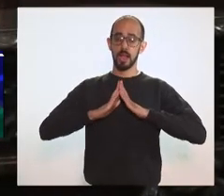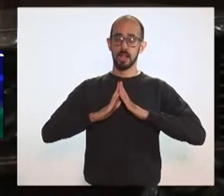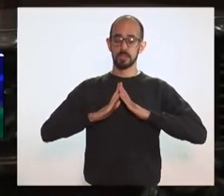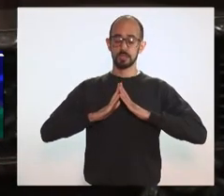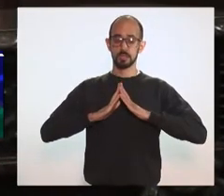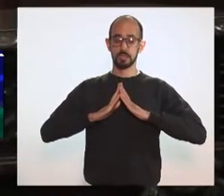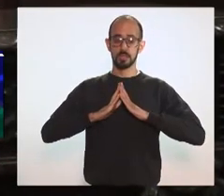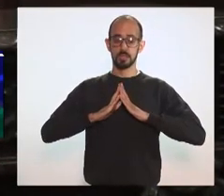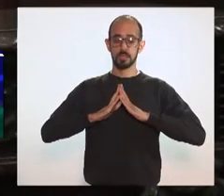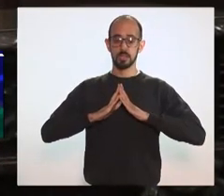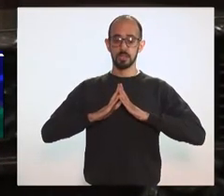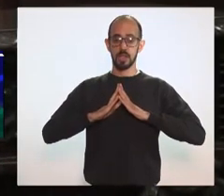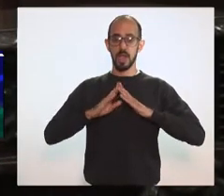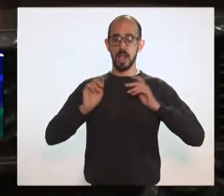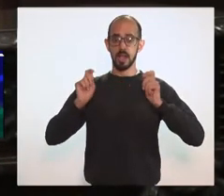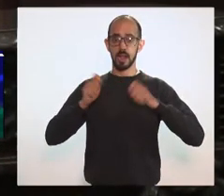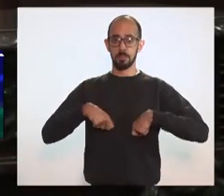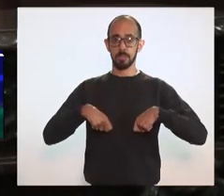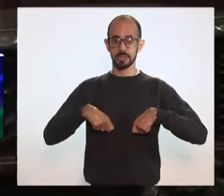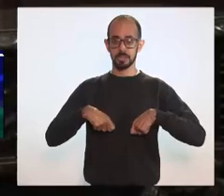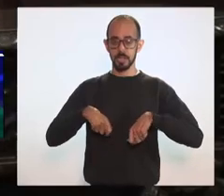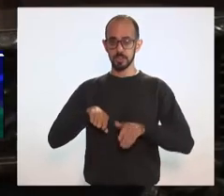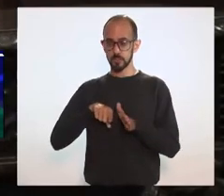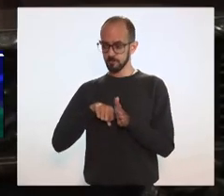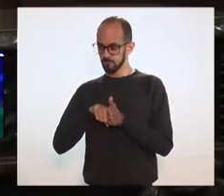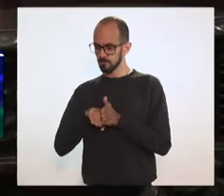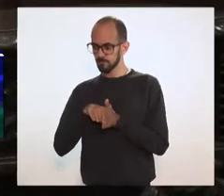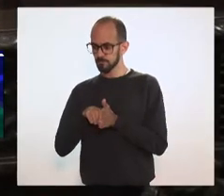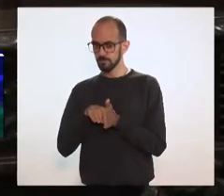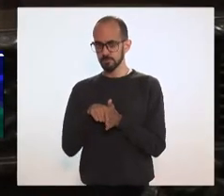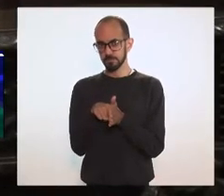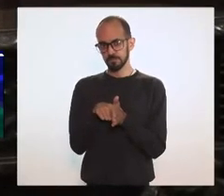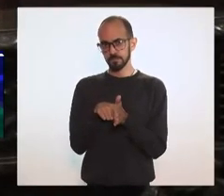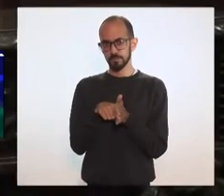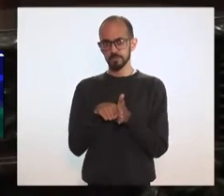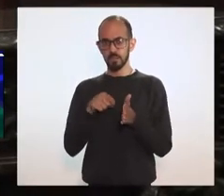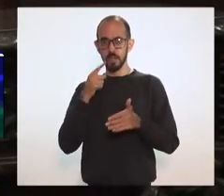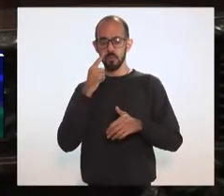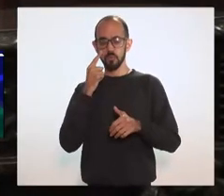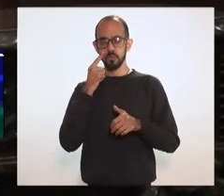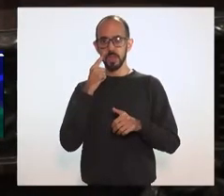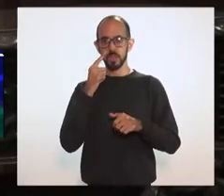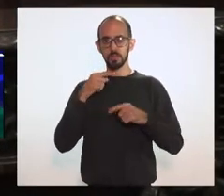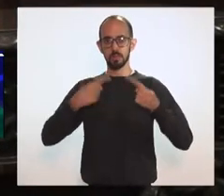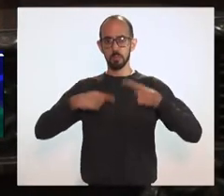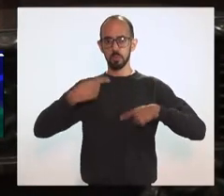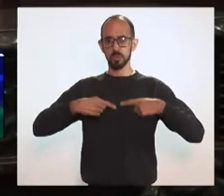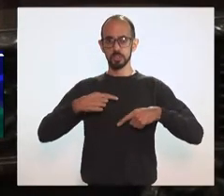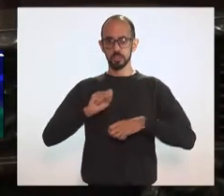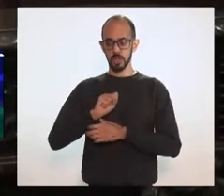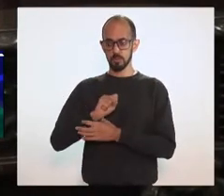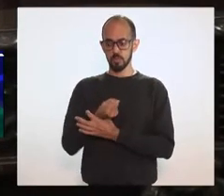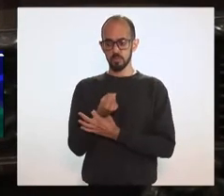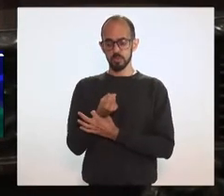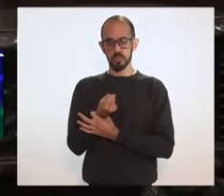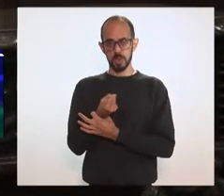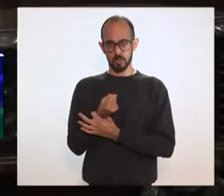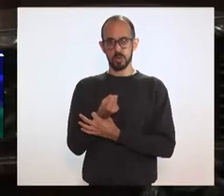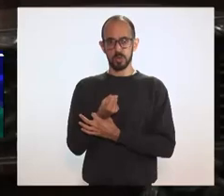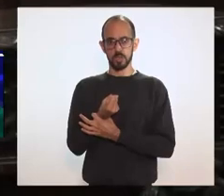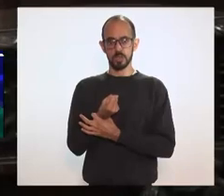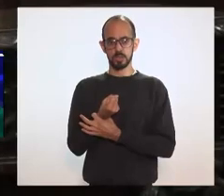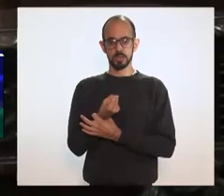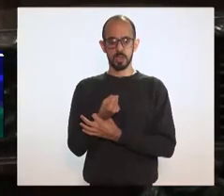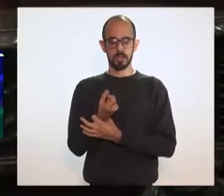a potencialidade de fiscalizar uma política pública de insegurança que maltrata a possibilidade